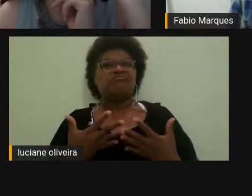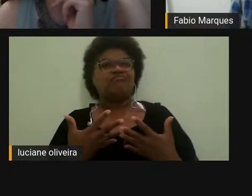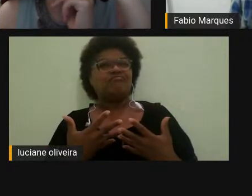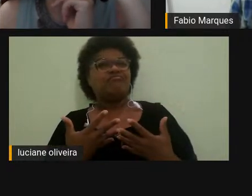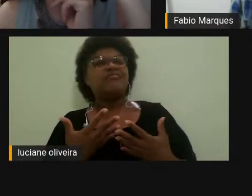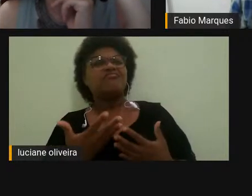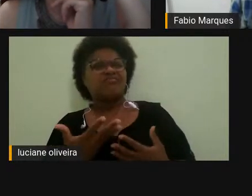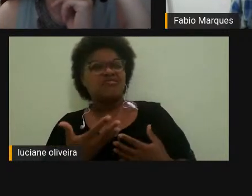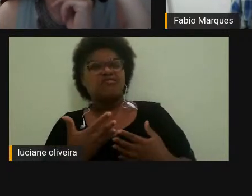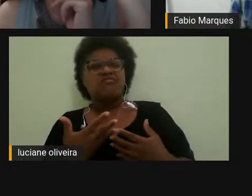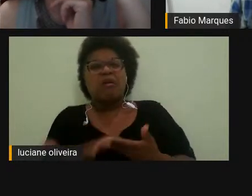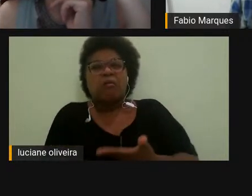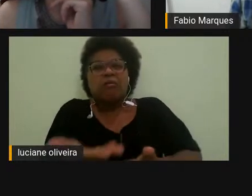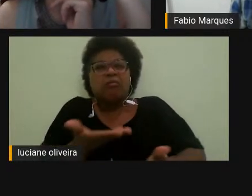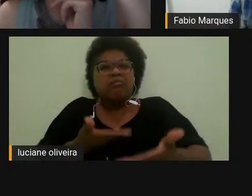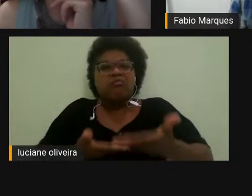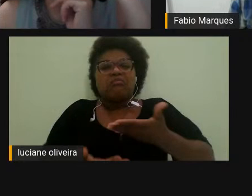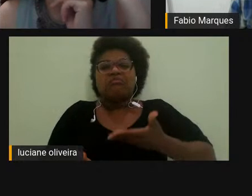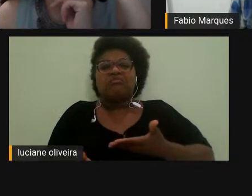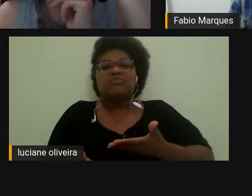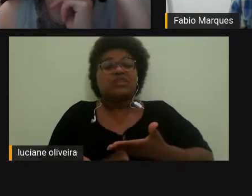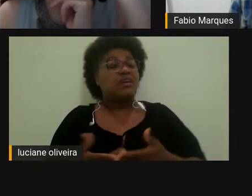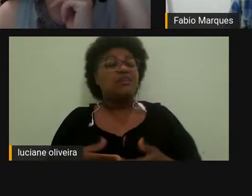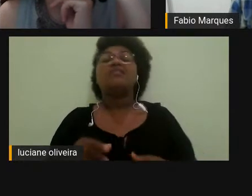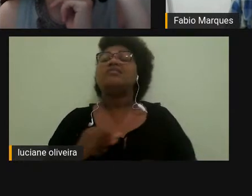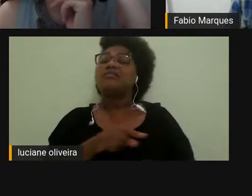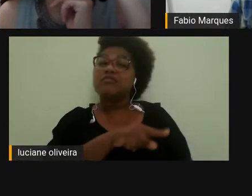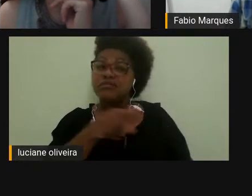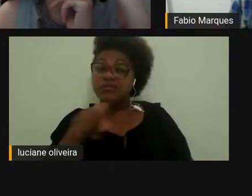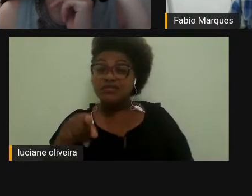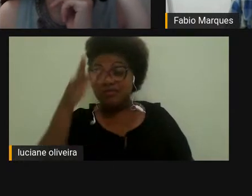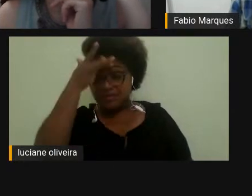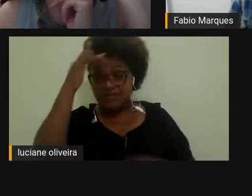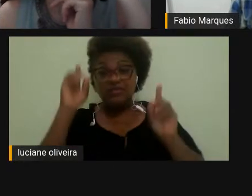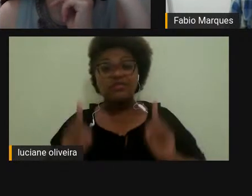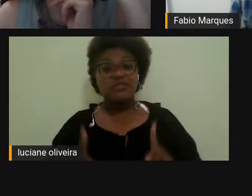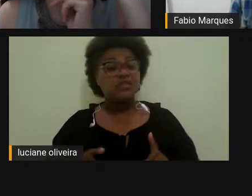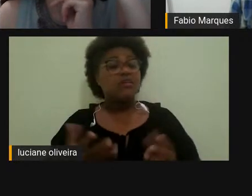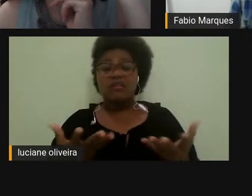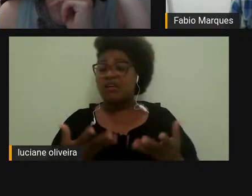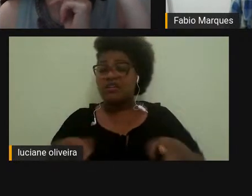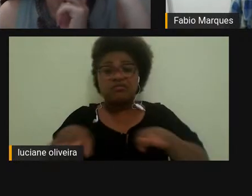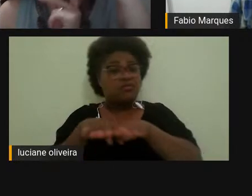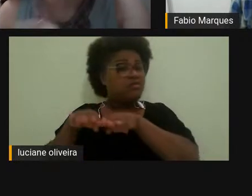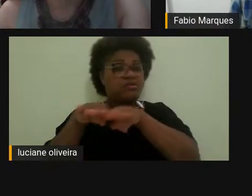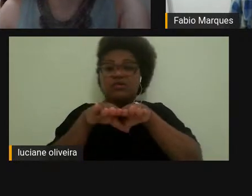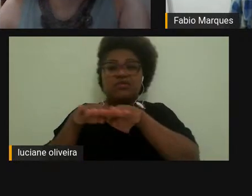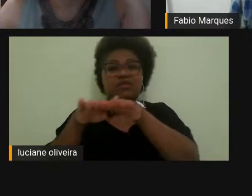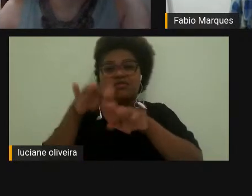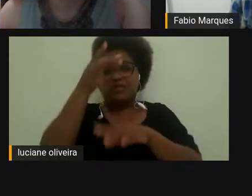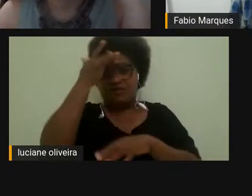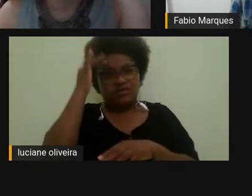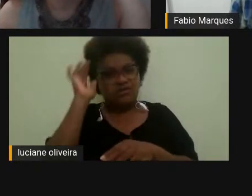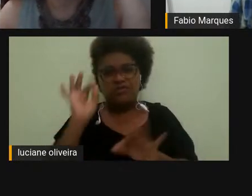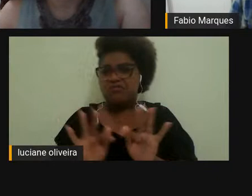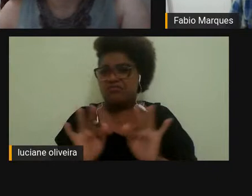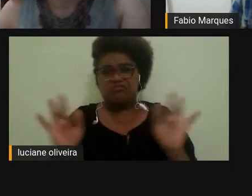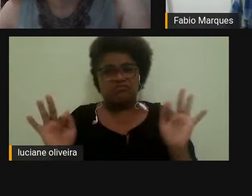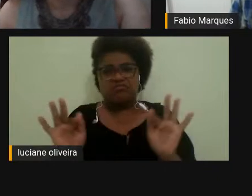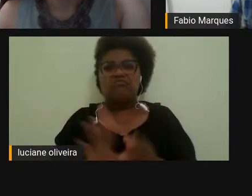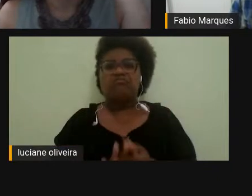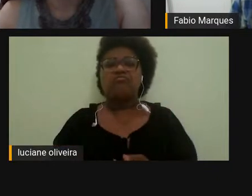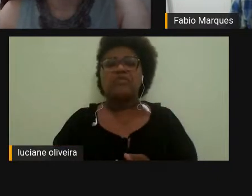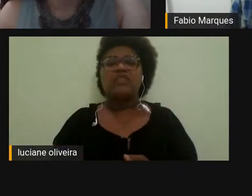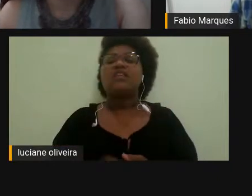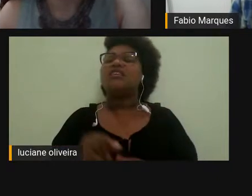o passado para elas elas querem usufruir o direito como todas as pessoas querem então querem fazer exercícios querem fazer